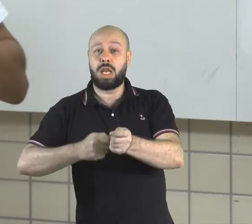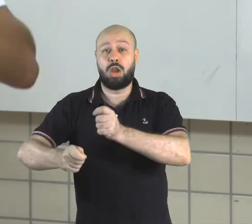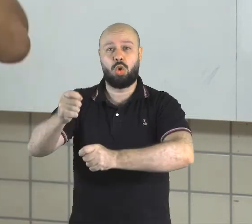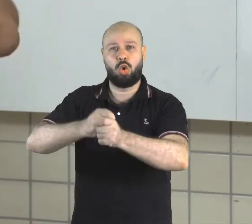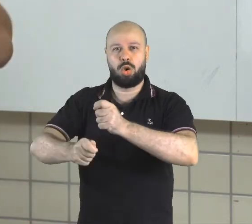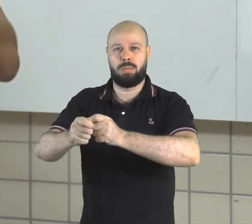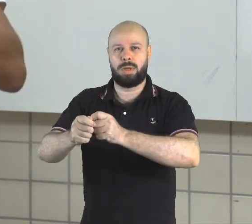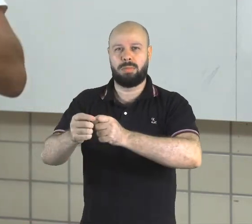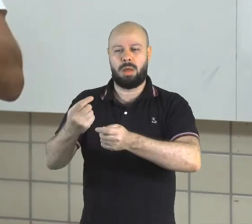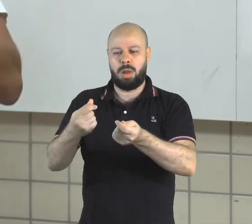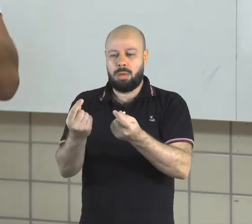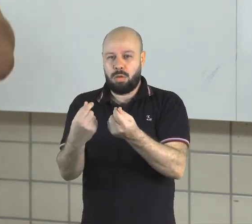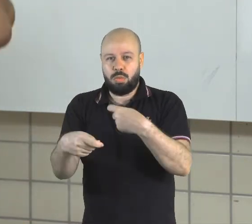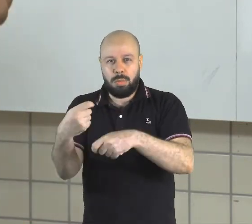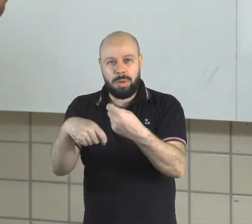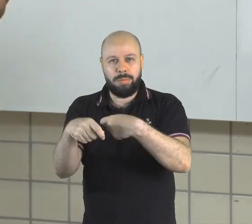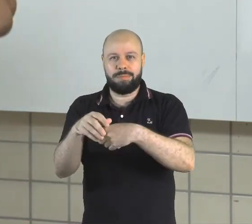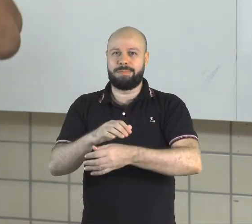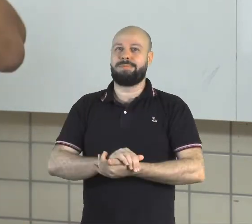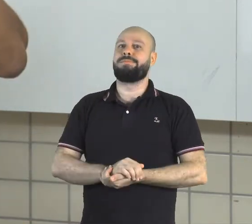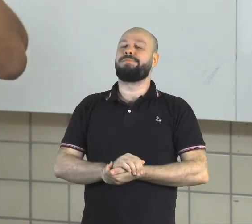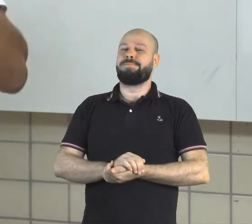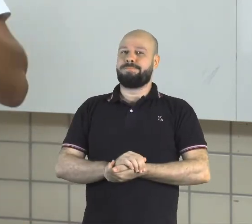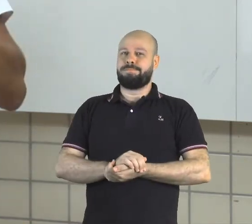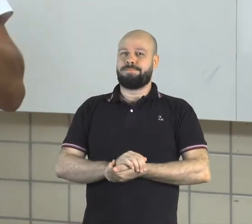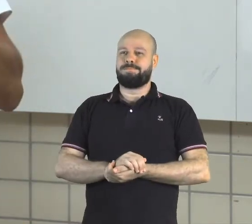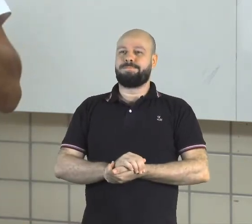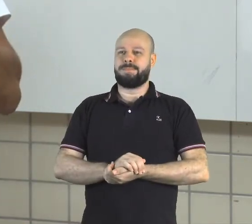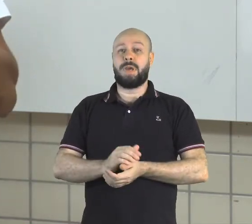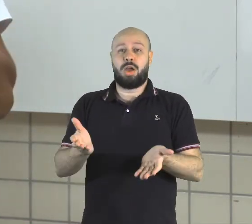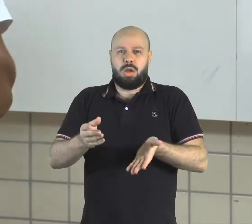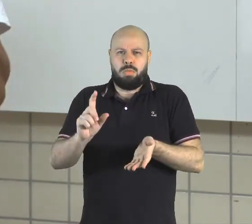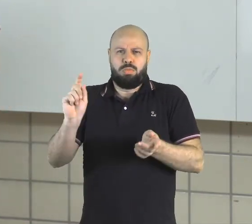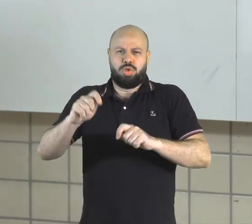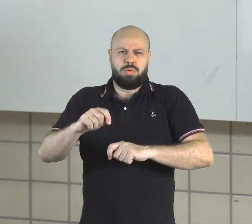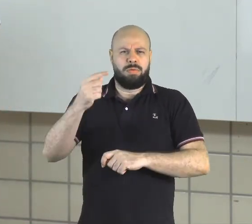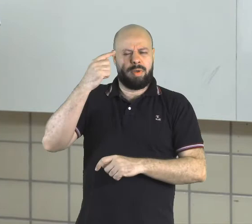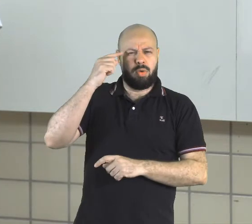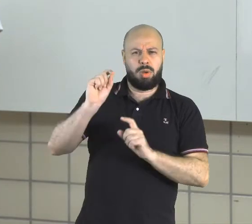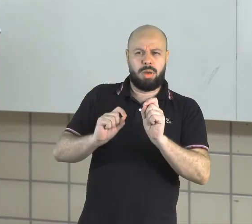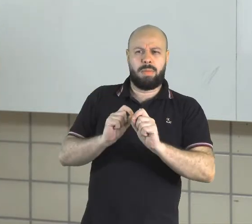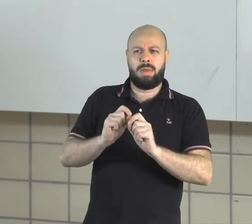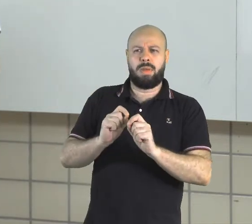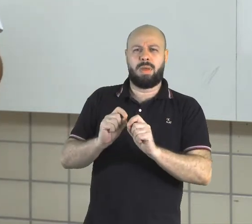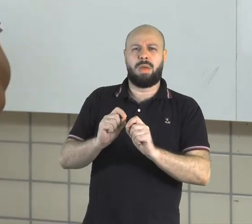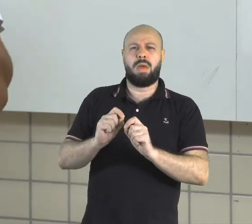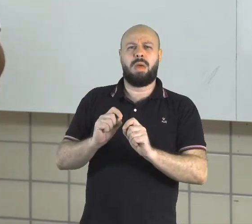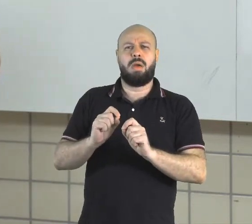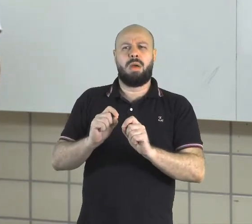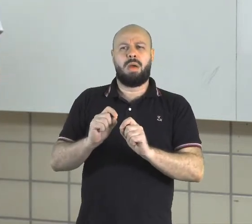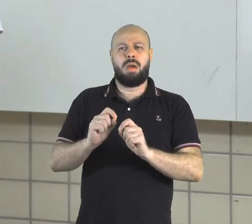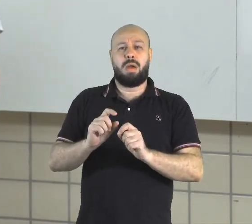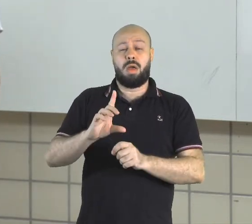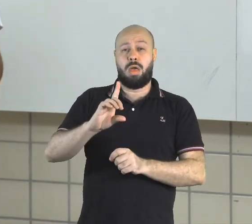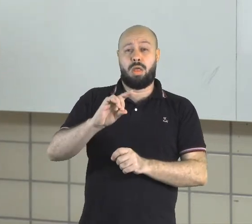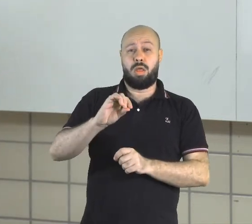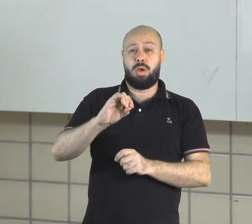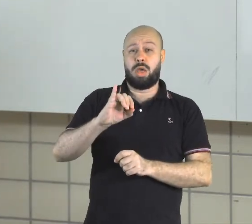país. Por causa disso, a gente ouve também, a gente vê a criação de um órgão chamado